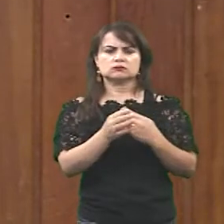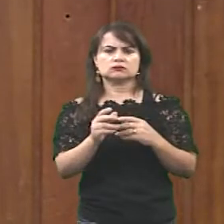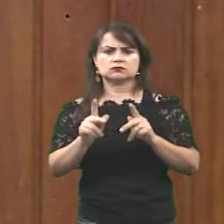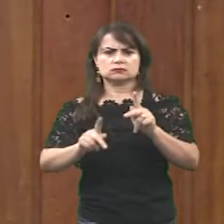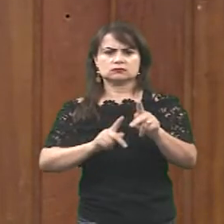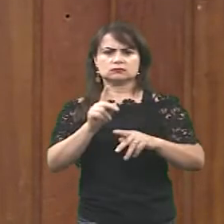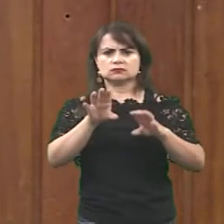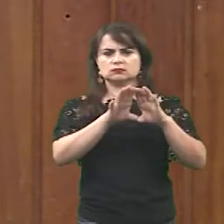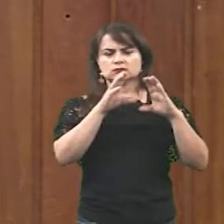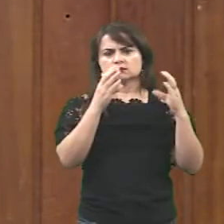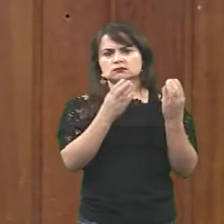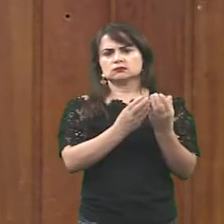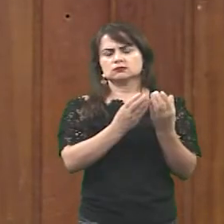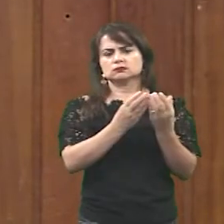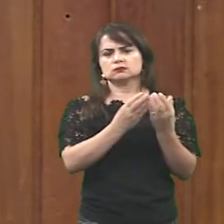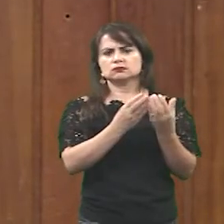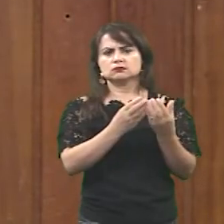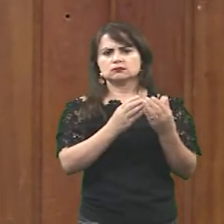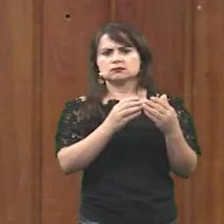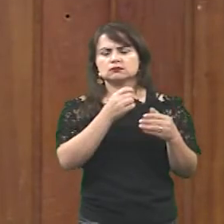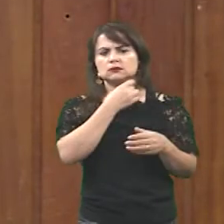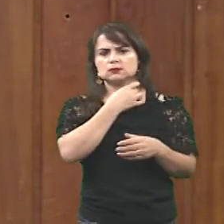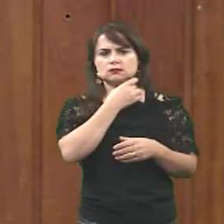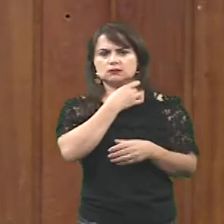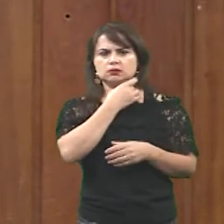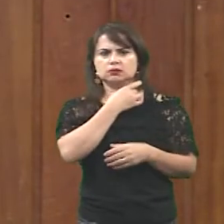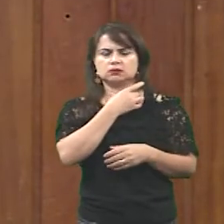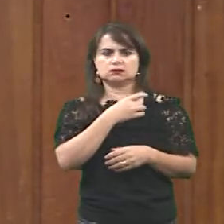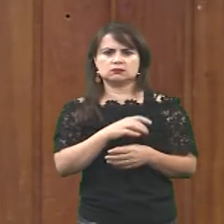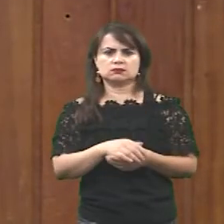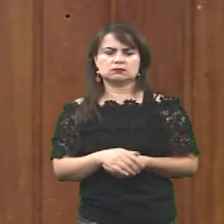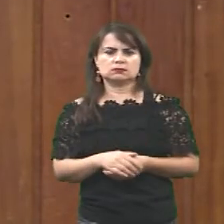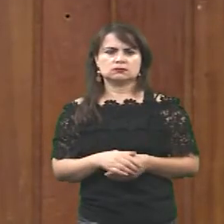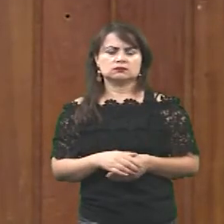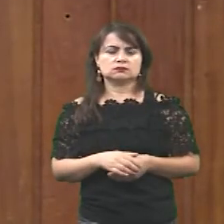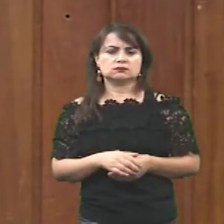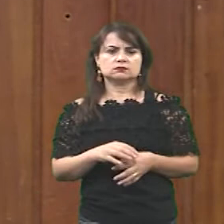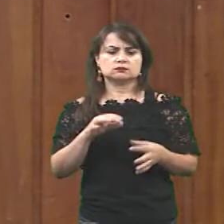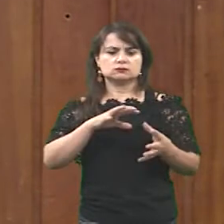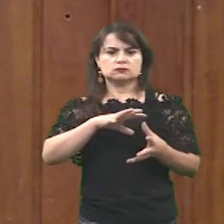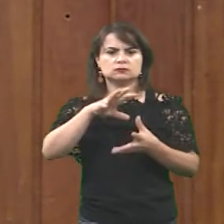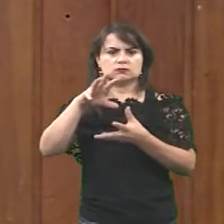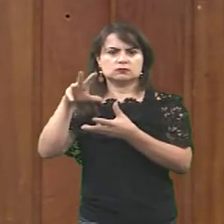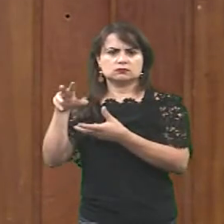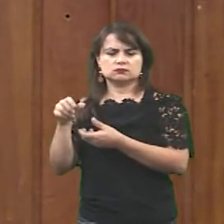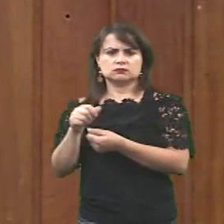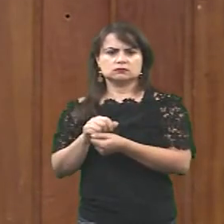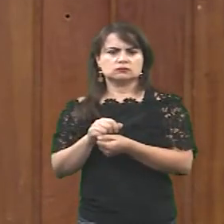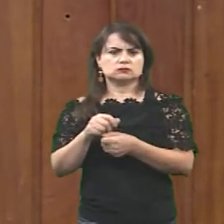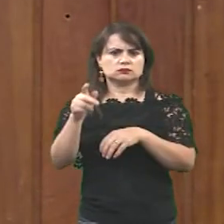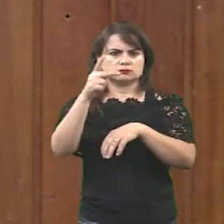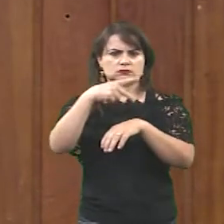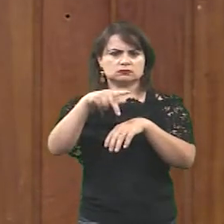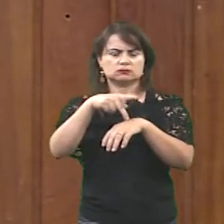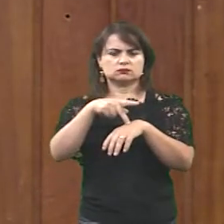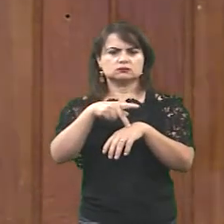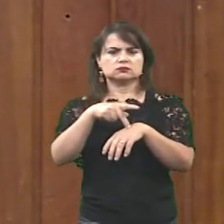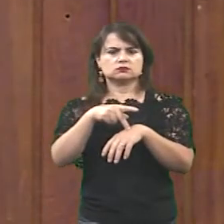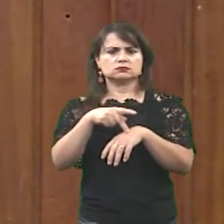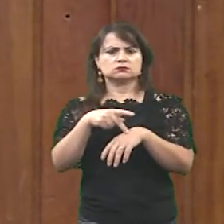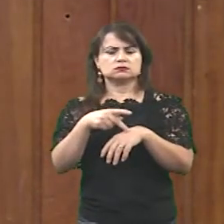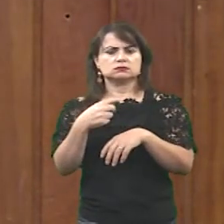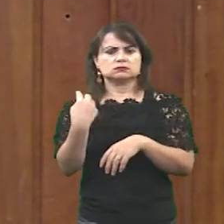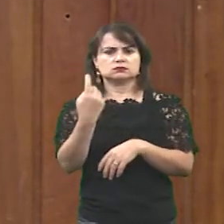Marília. Então, numa época de tantas incertezas em nosso país, uma certeza nós podemos ter de